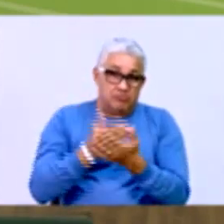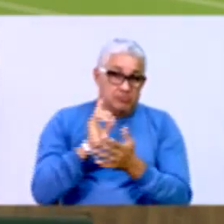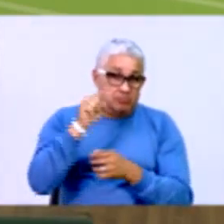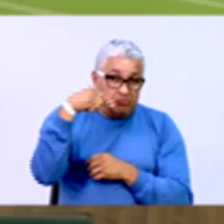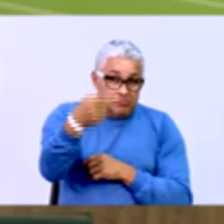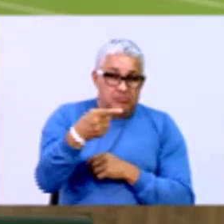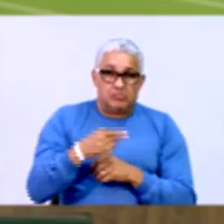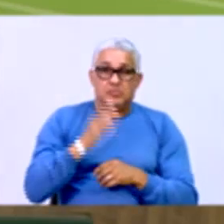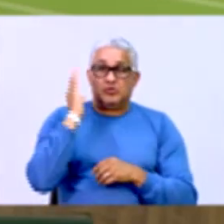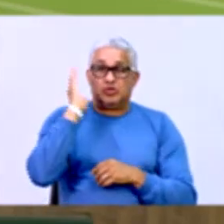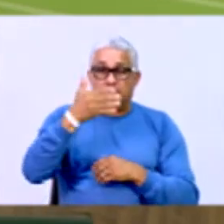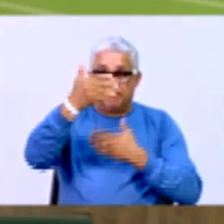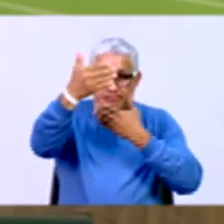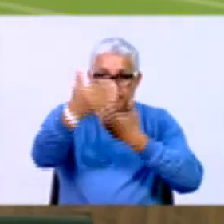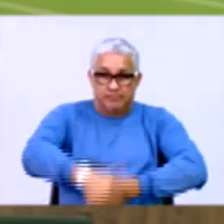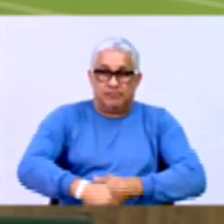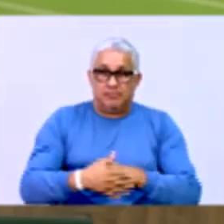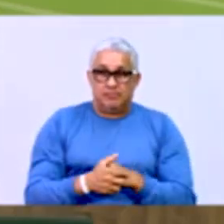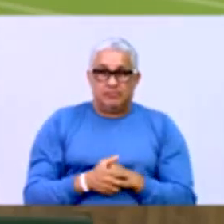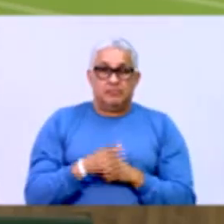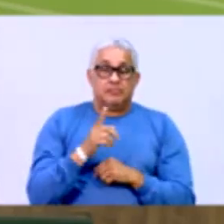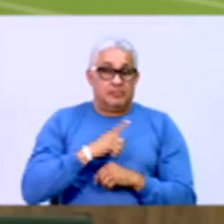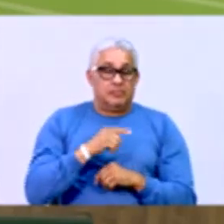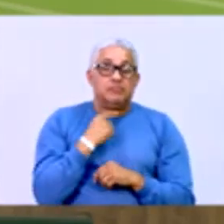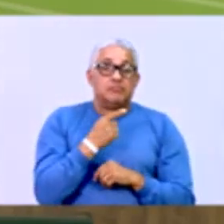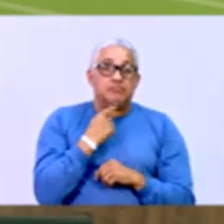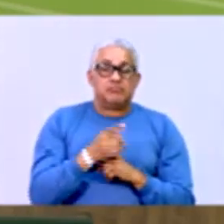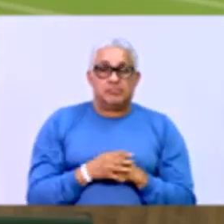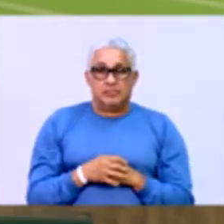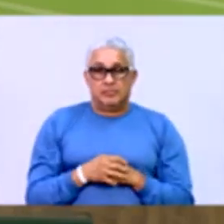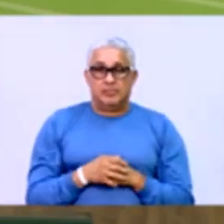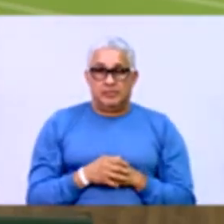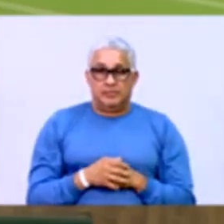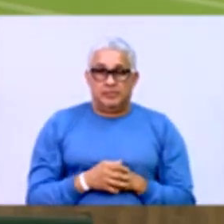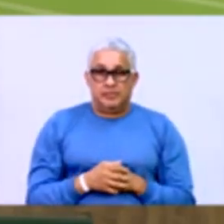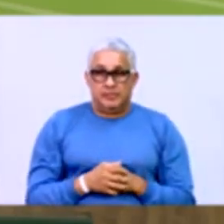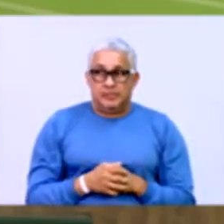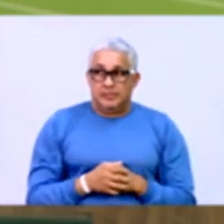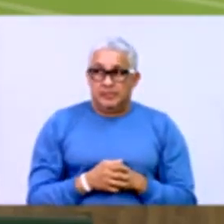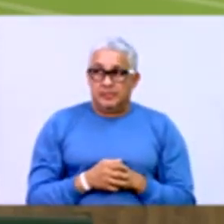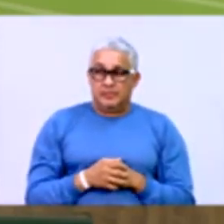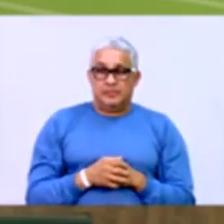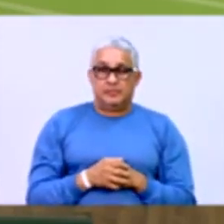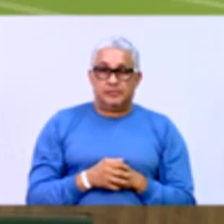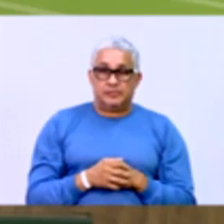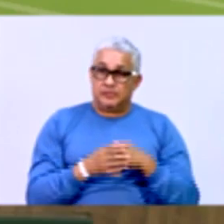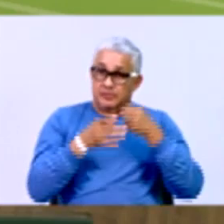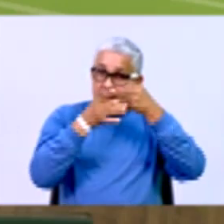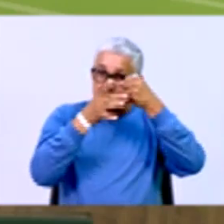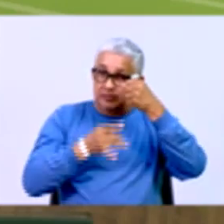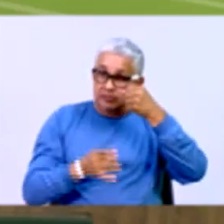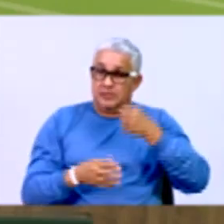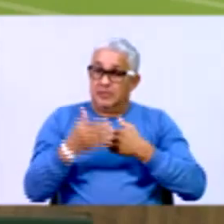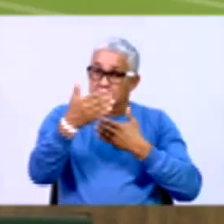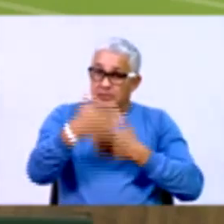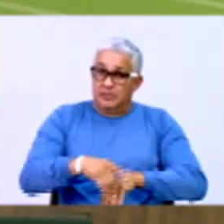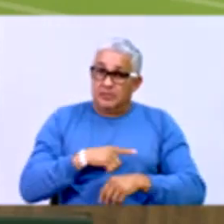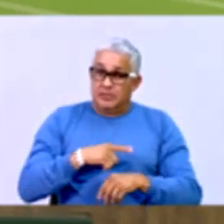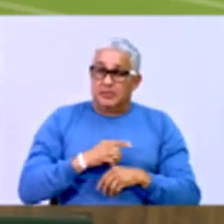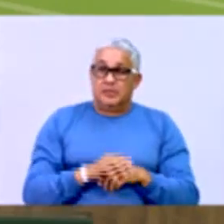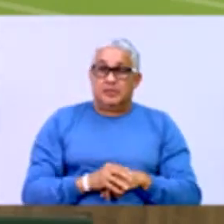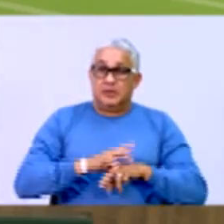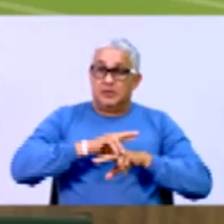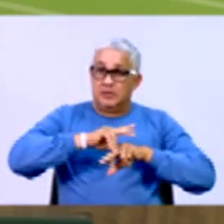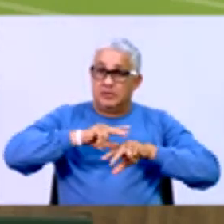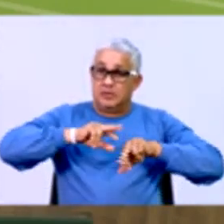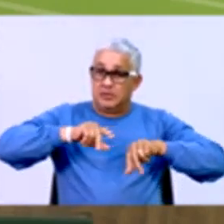próxima aula já é a prova. Então se vocês tiverem alguma dúvida, gente, mais um detalhe, a prova vai ter muita coisa relacionada